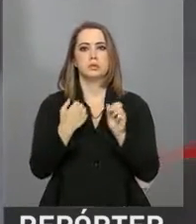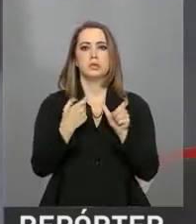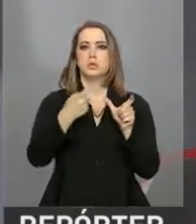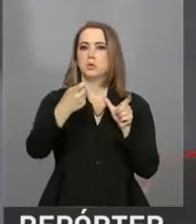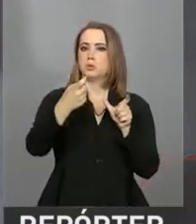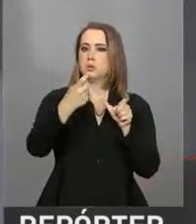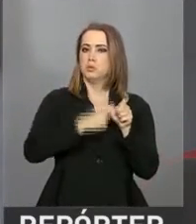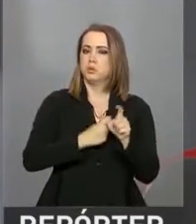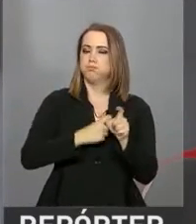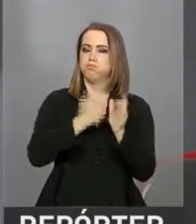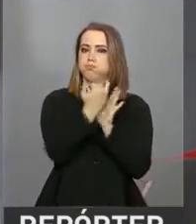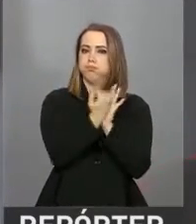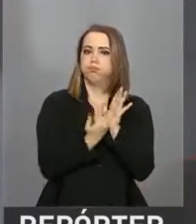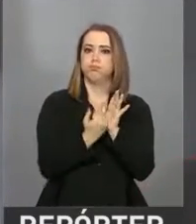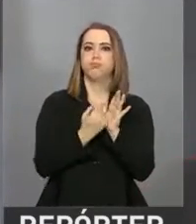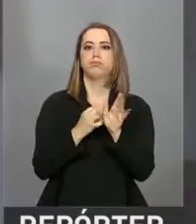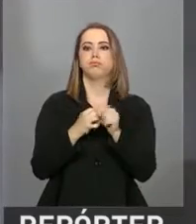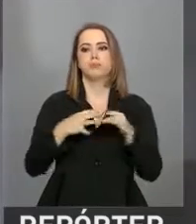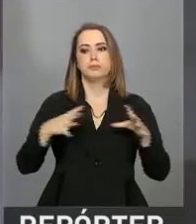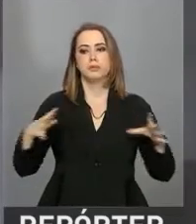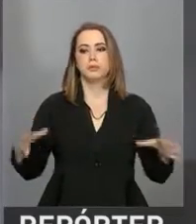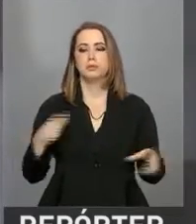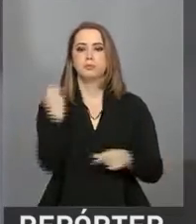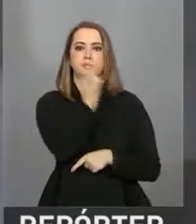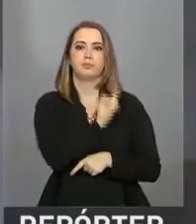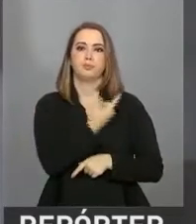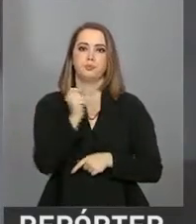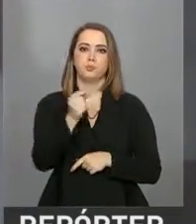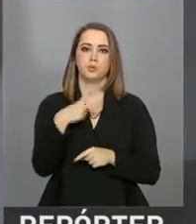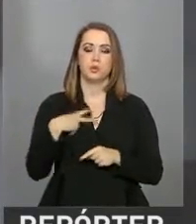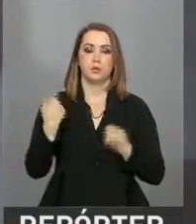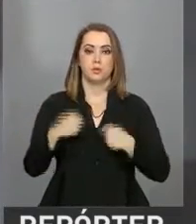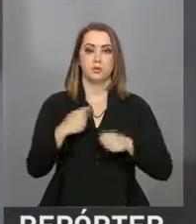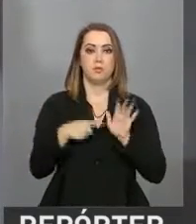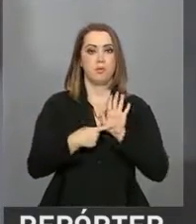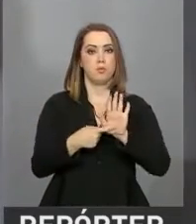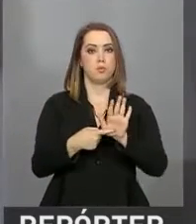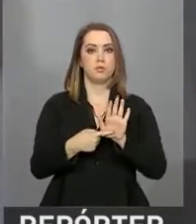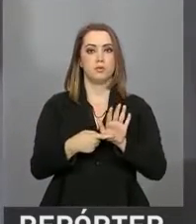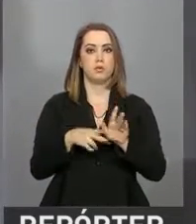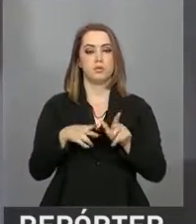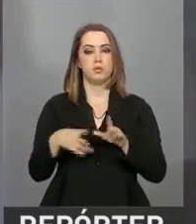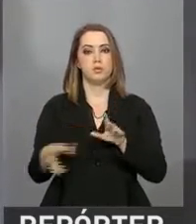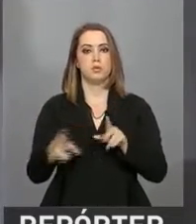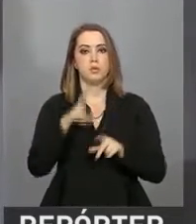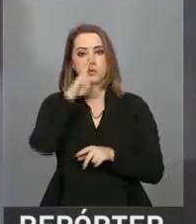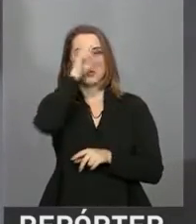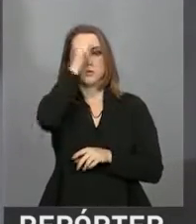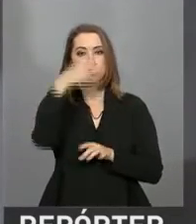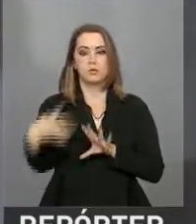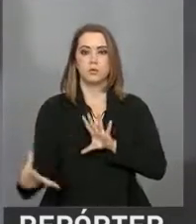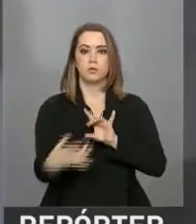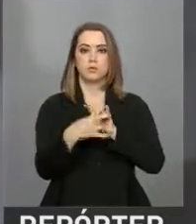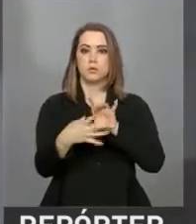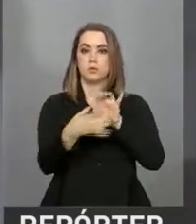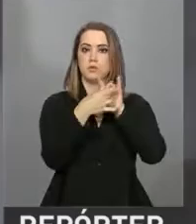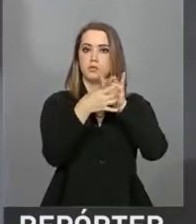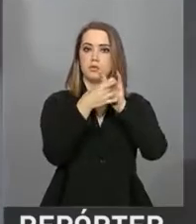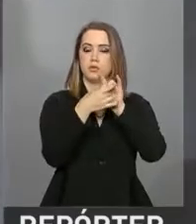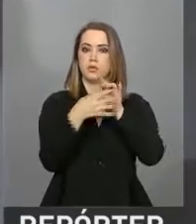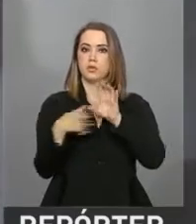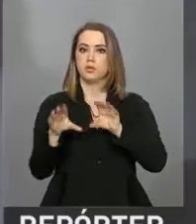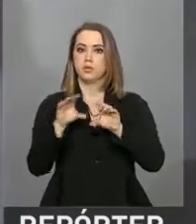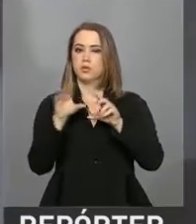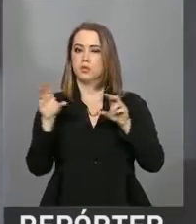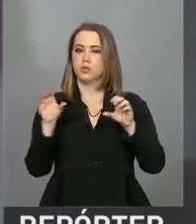a questão de você fortalecer os acordos sindicais entre